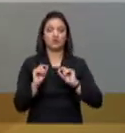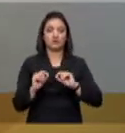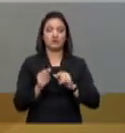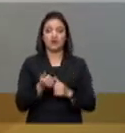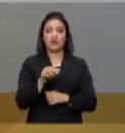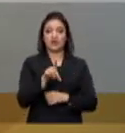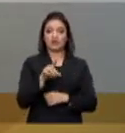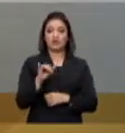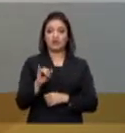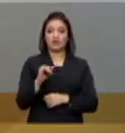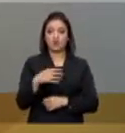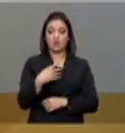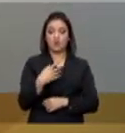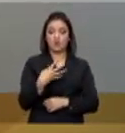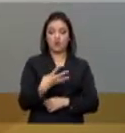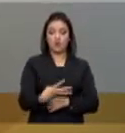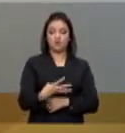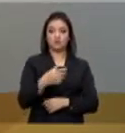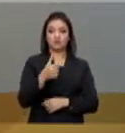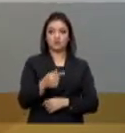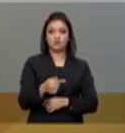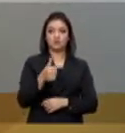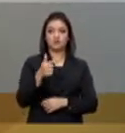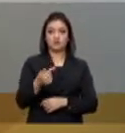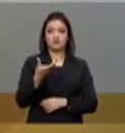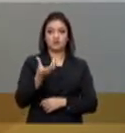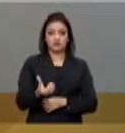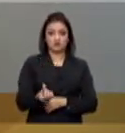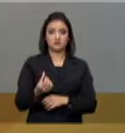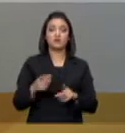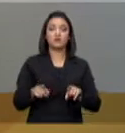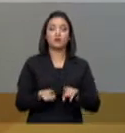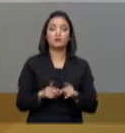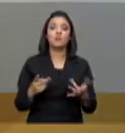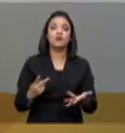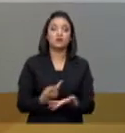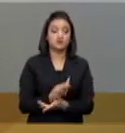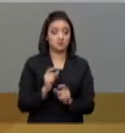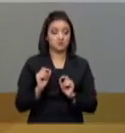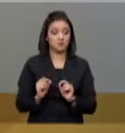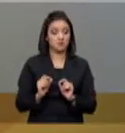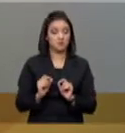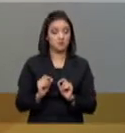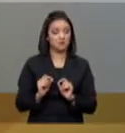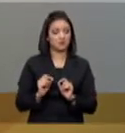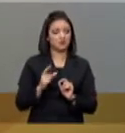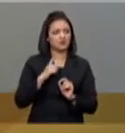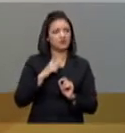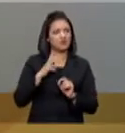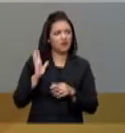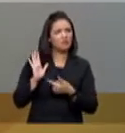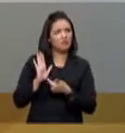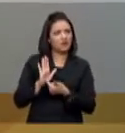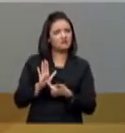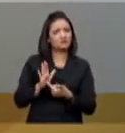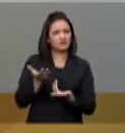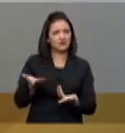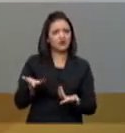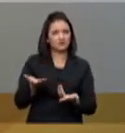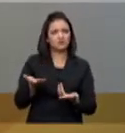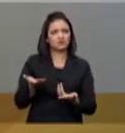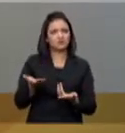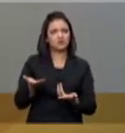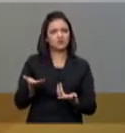inconstitucionalidade 4.776. Também estava sendo, naquele momento, apresentada esta noção em obter dictum,